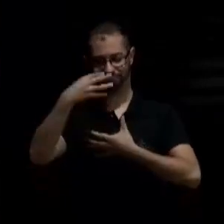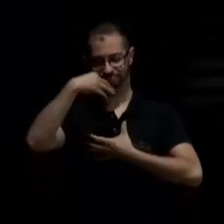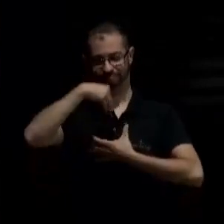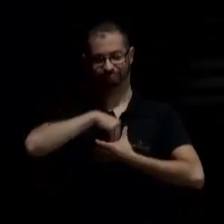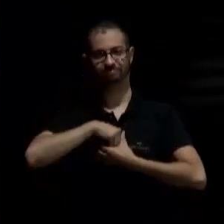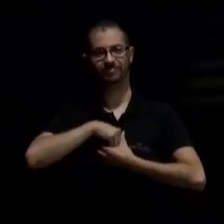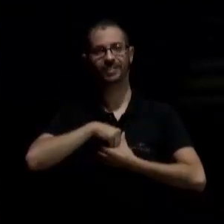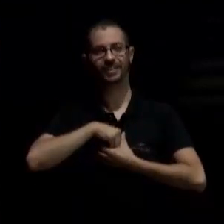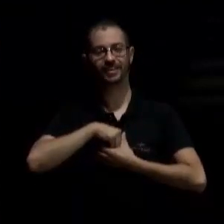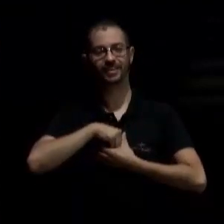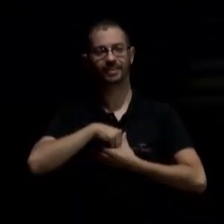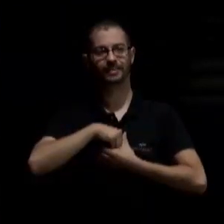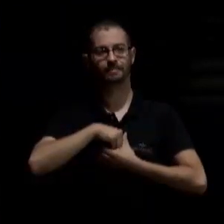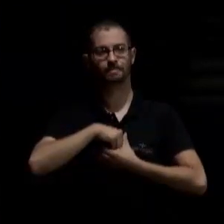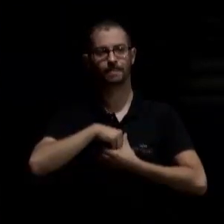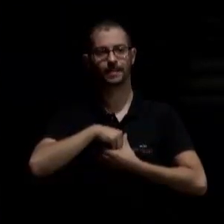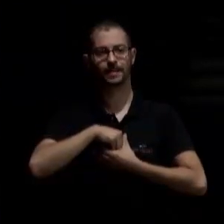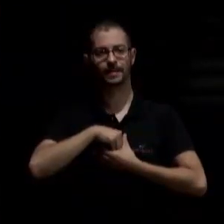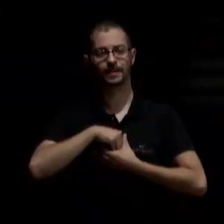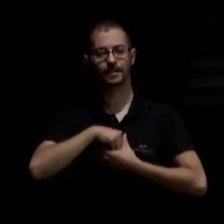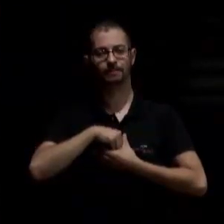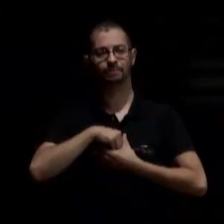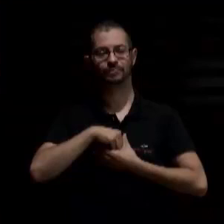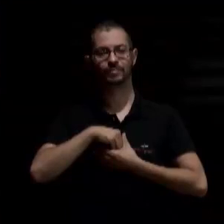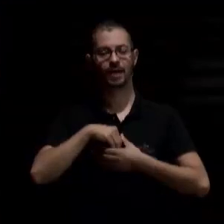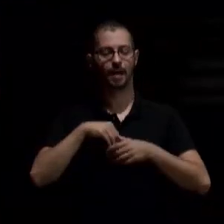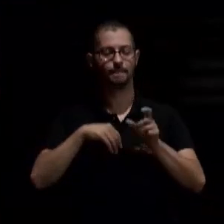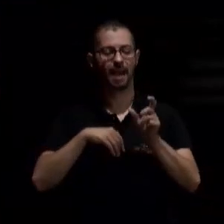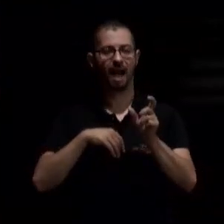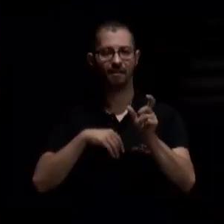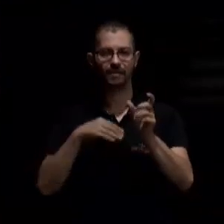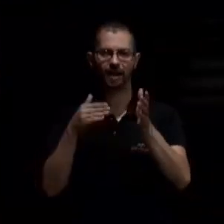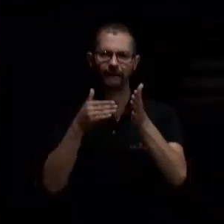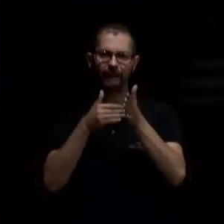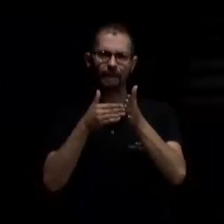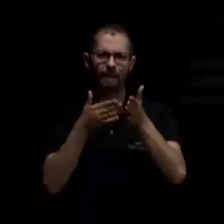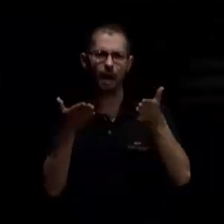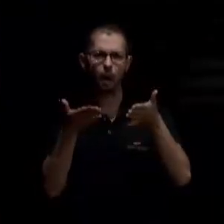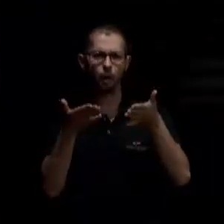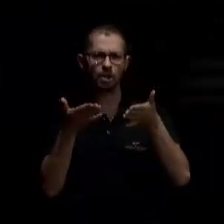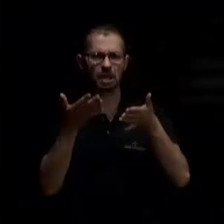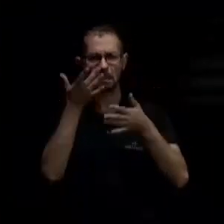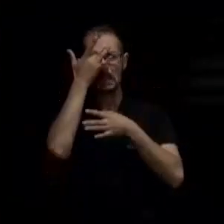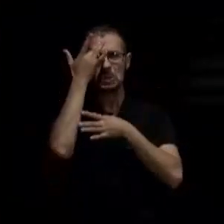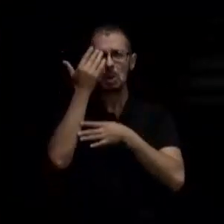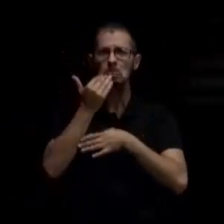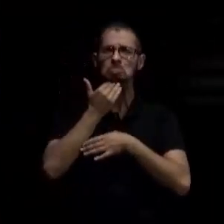Esta palavra que até hoje ninguém conseguiu definir, a kenosis, o que é